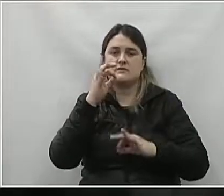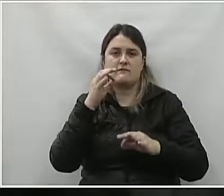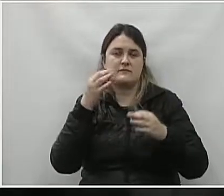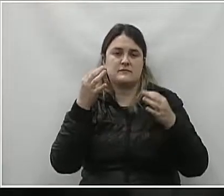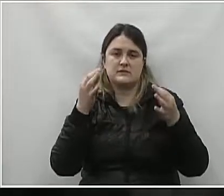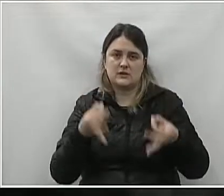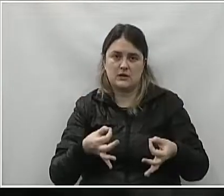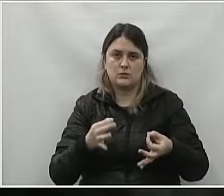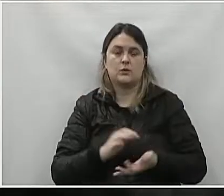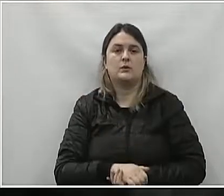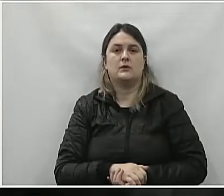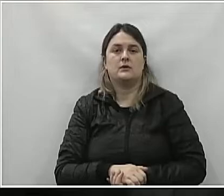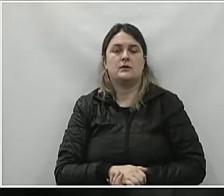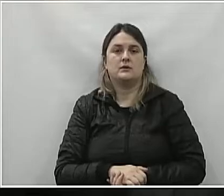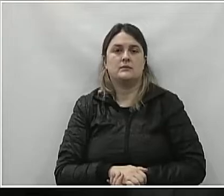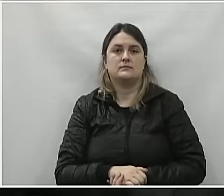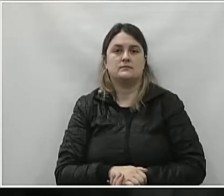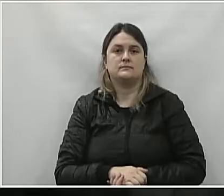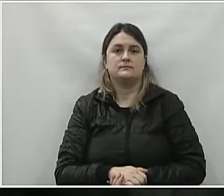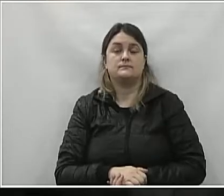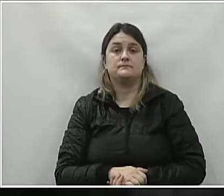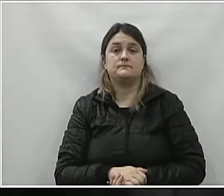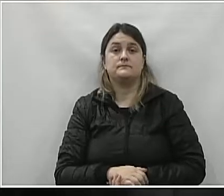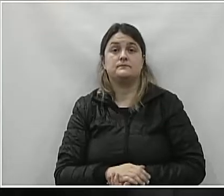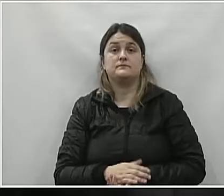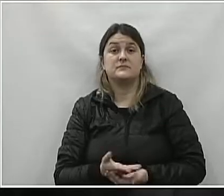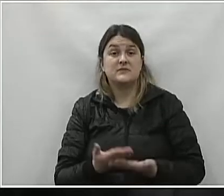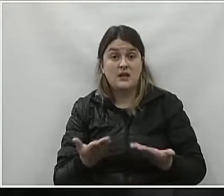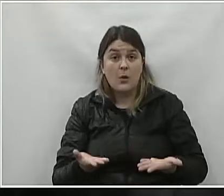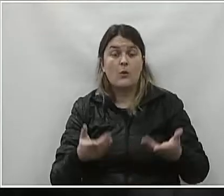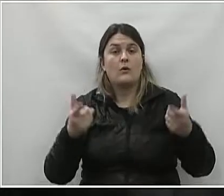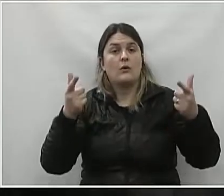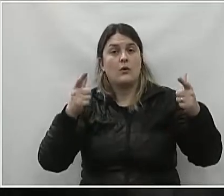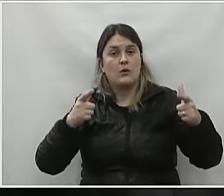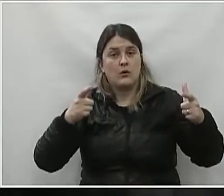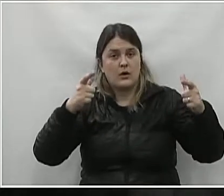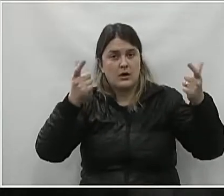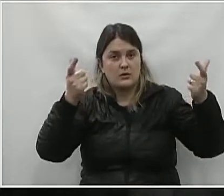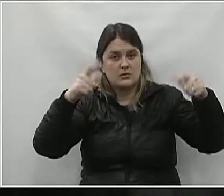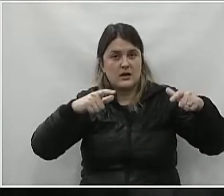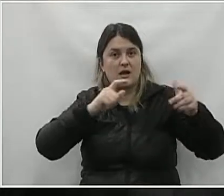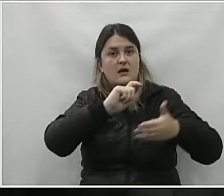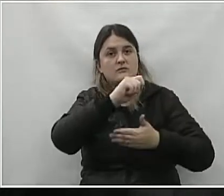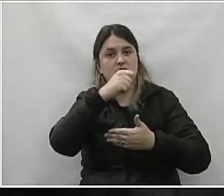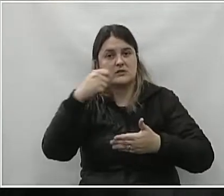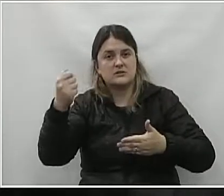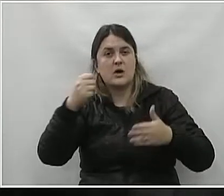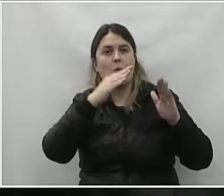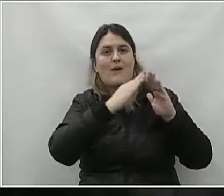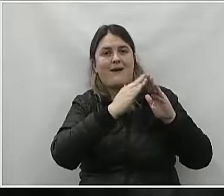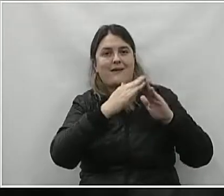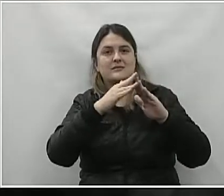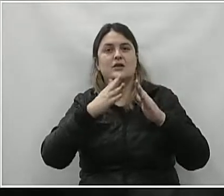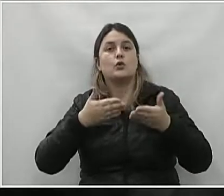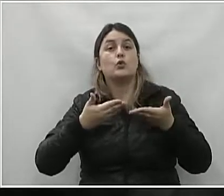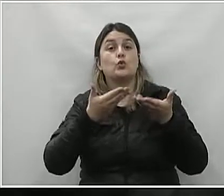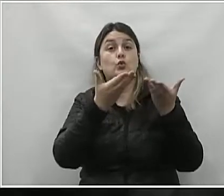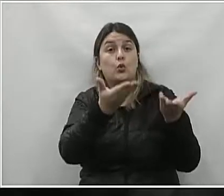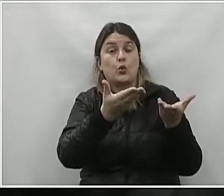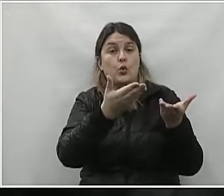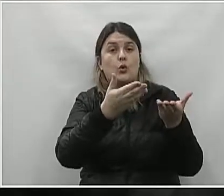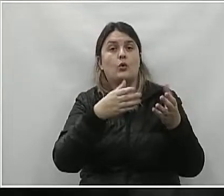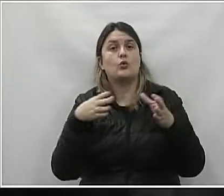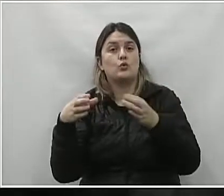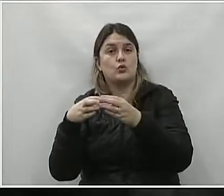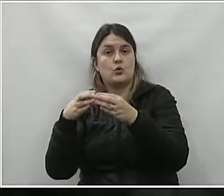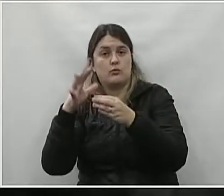correta, realmente esse imóvel foi doado em 2014, 2015 e o restante em 2018. Ele foi aprovado pelo Conselho do